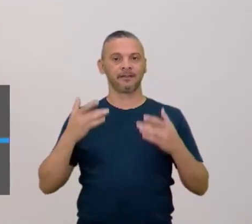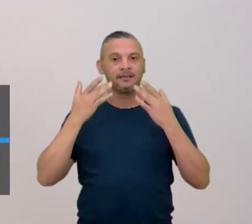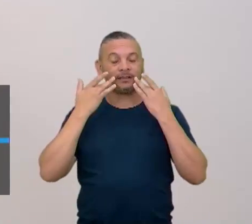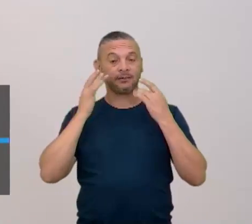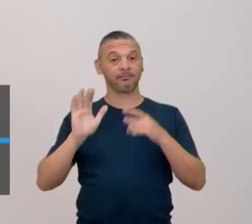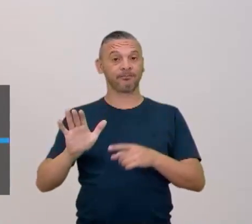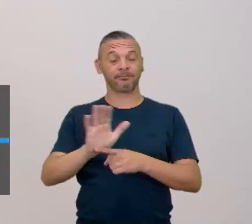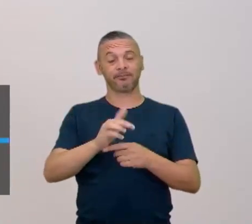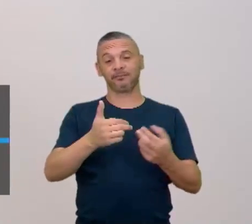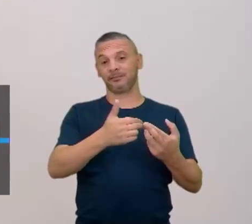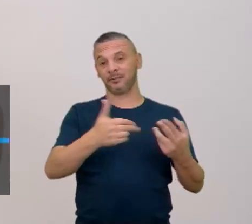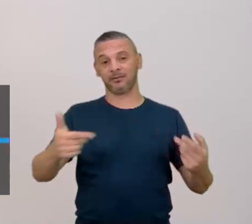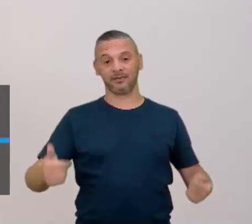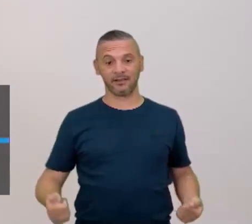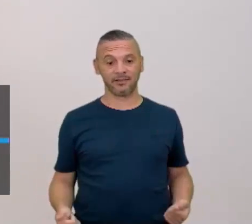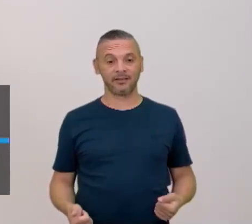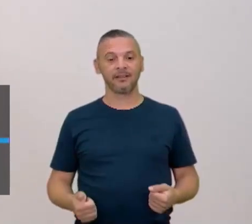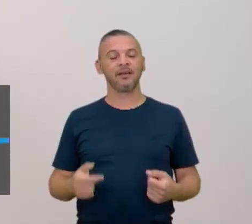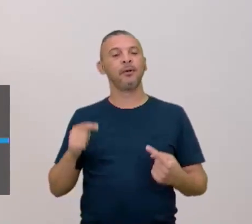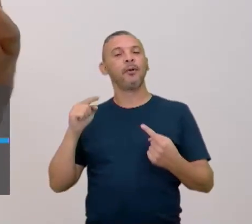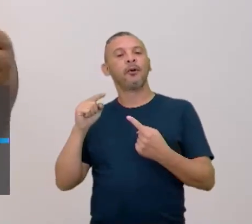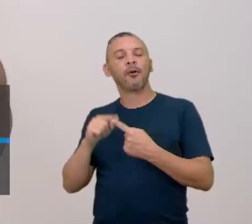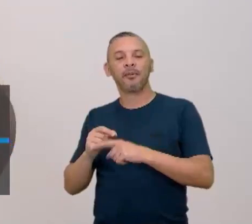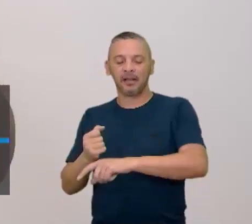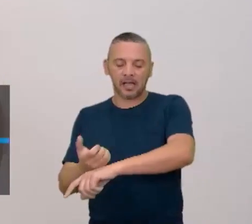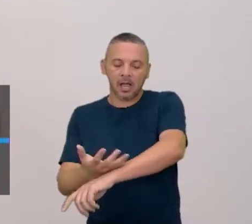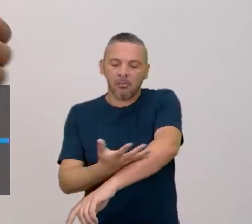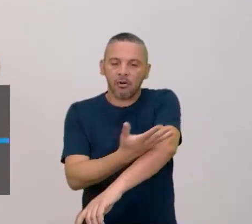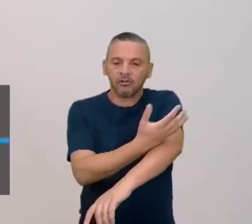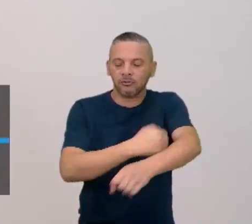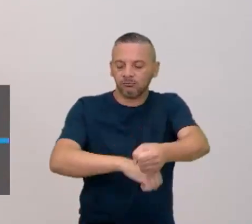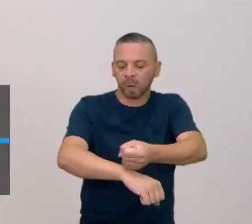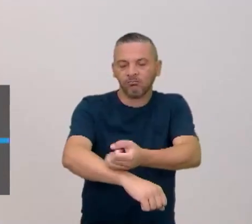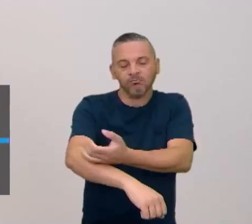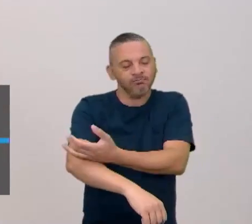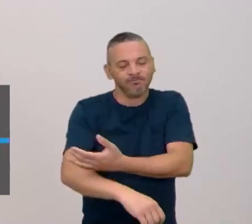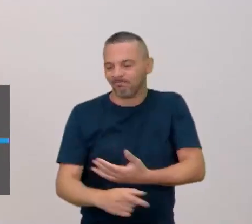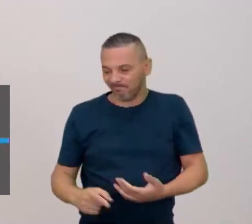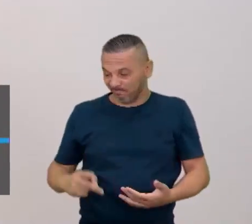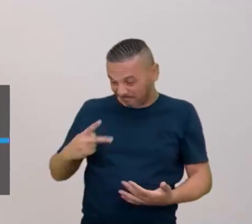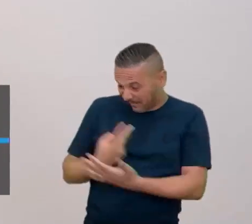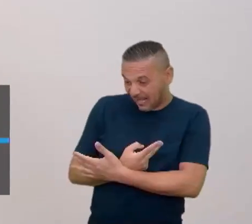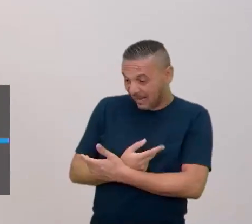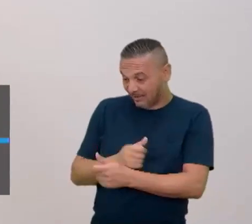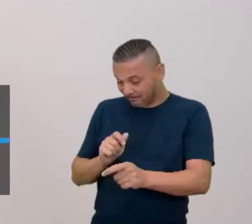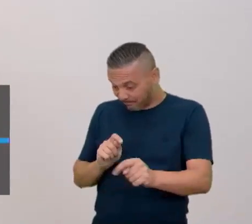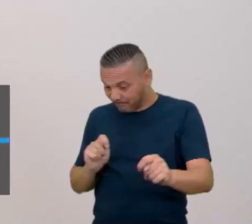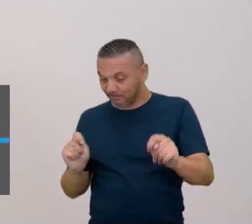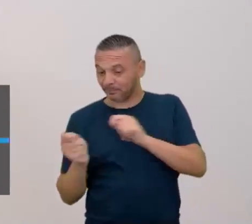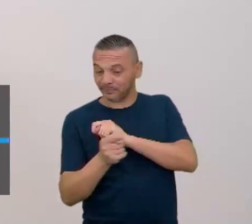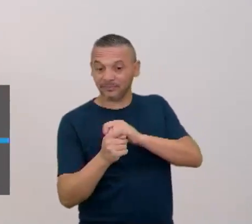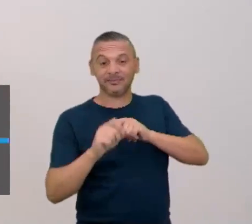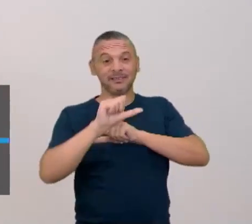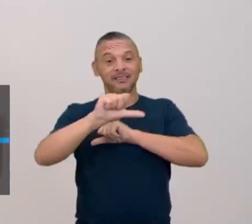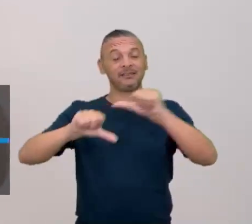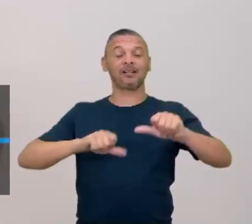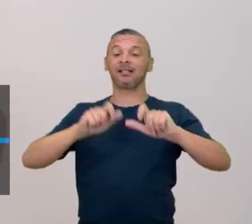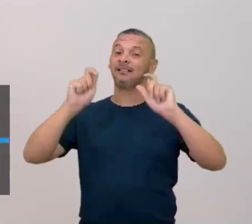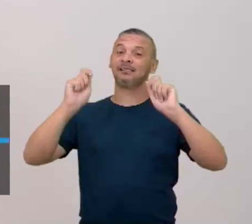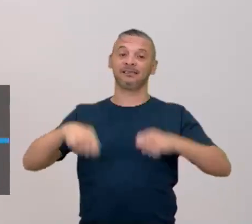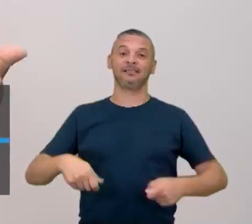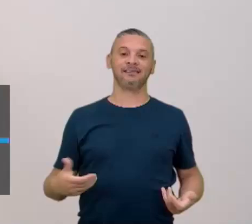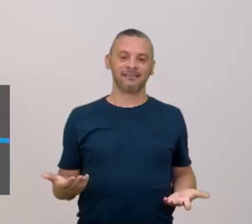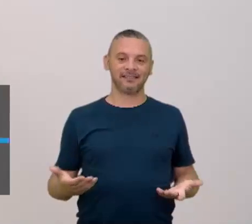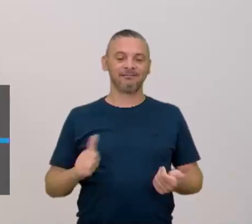várias situações. É isso, é lidar com as emoções, é saber, olha, não deu desse jeito, a gente tem um jogo de cintura, literalmente, e